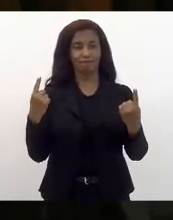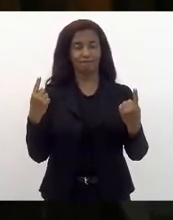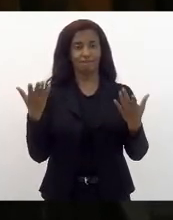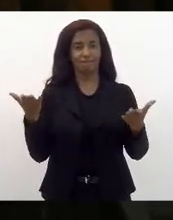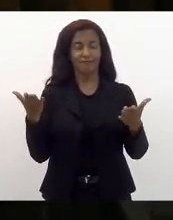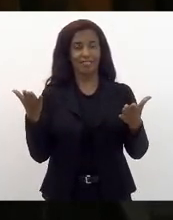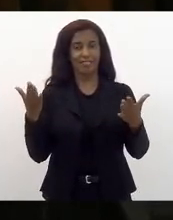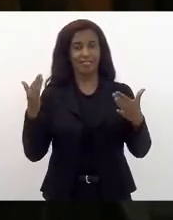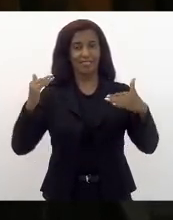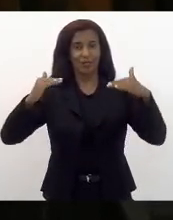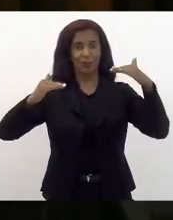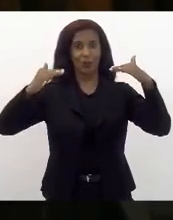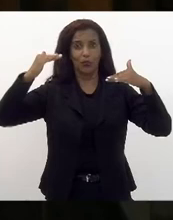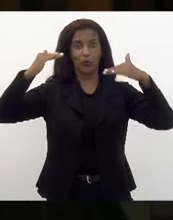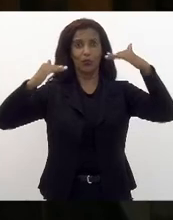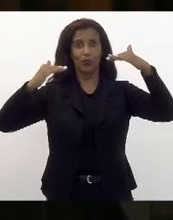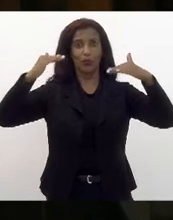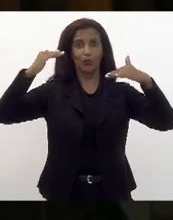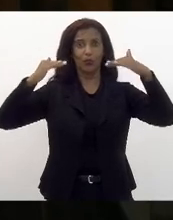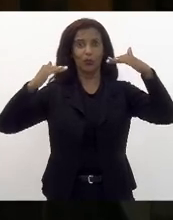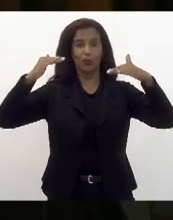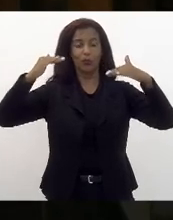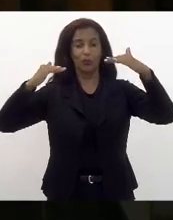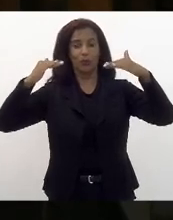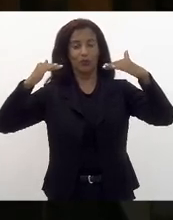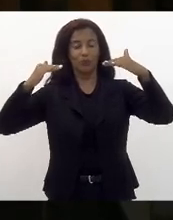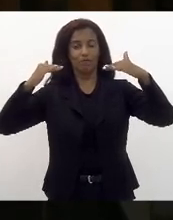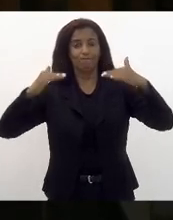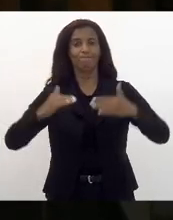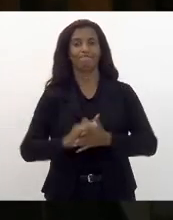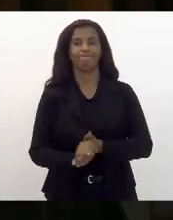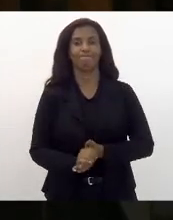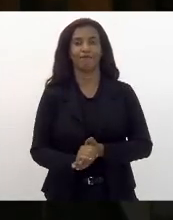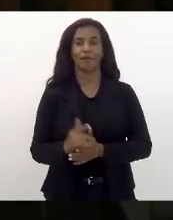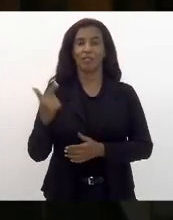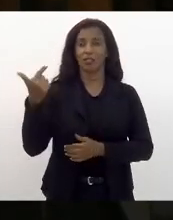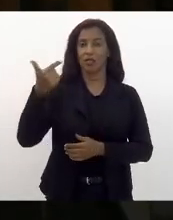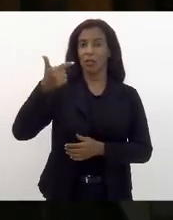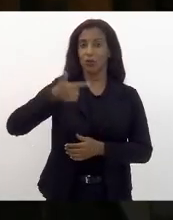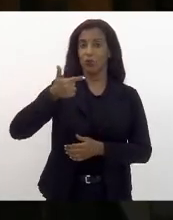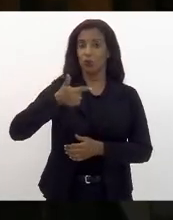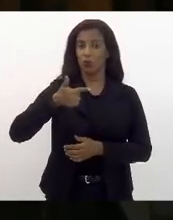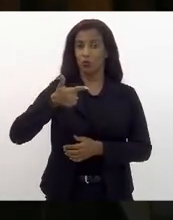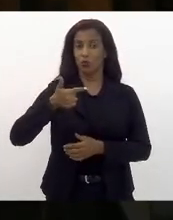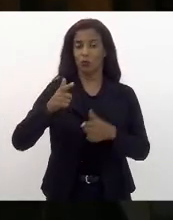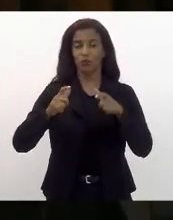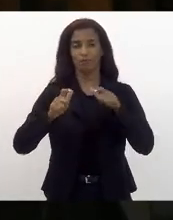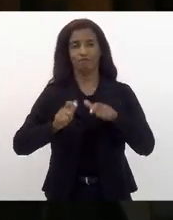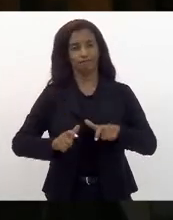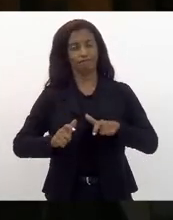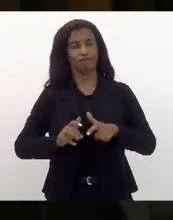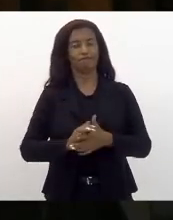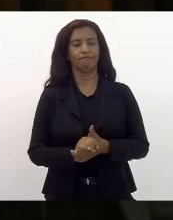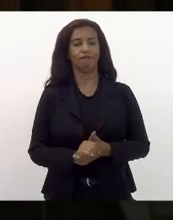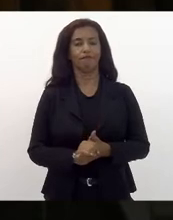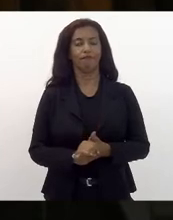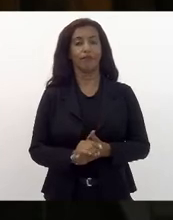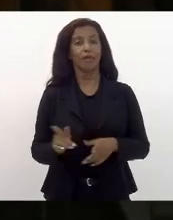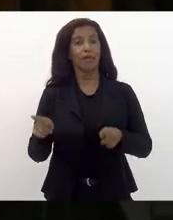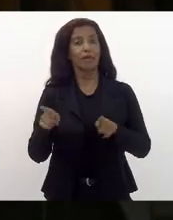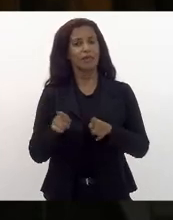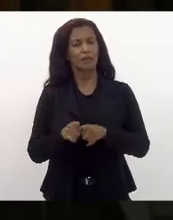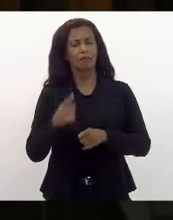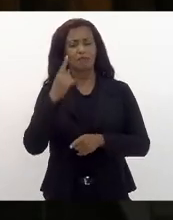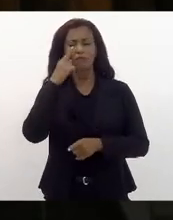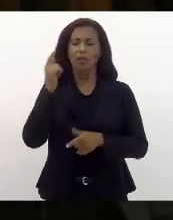de braçada para chegarem no segundo turno e ainda pouco